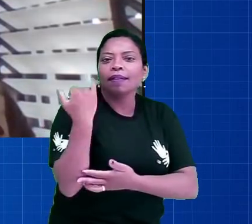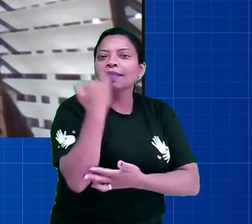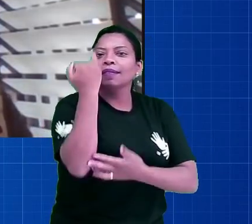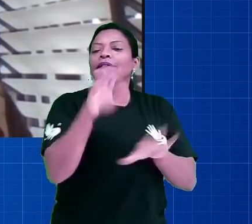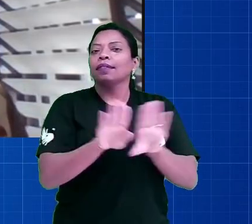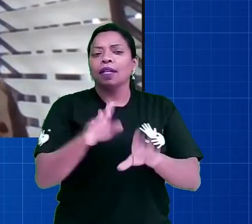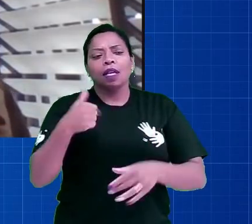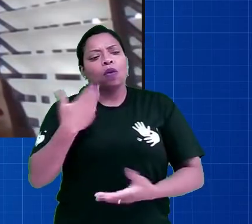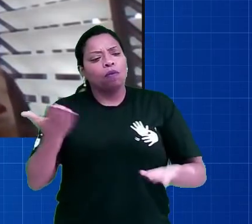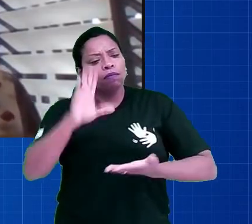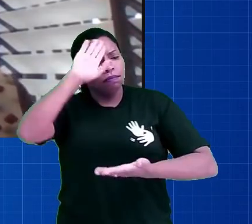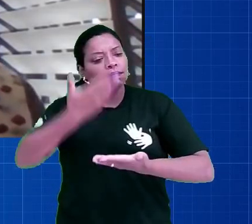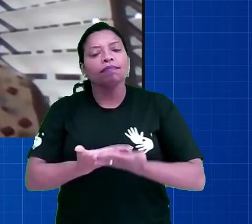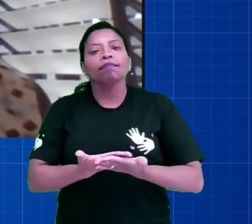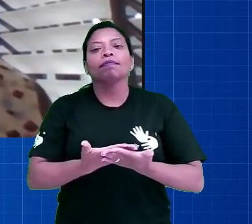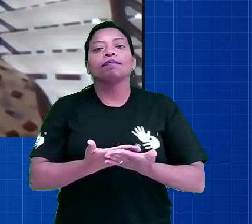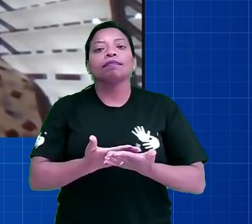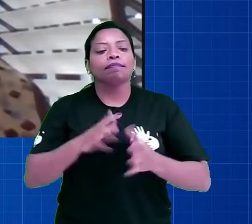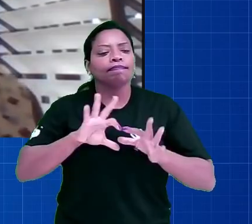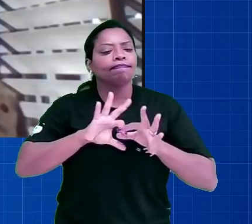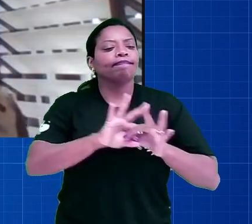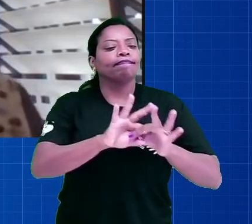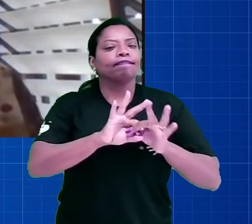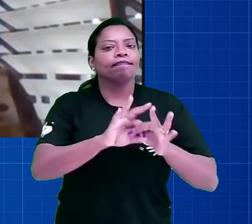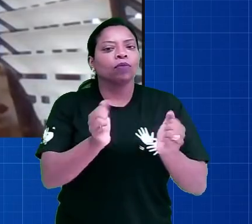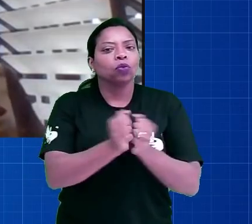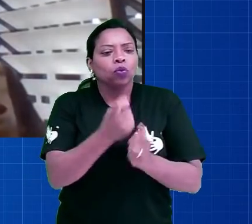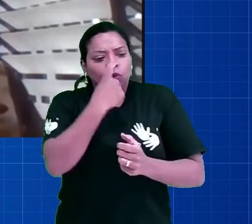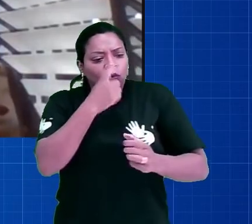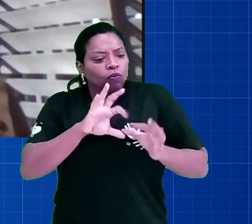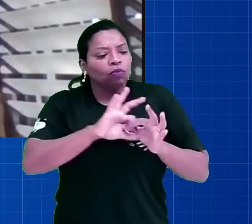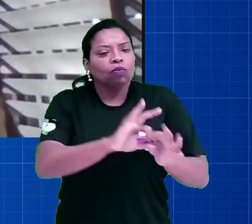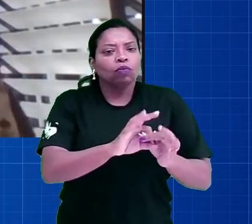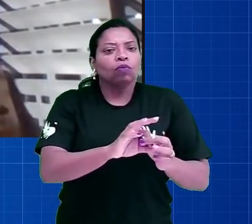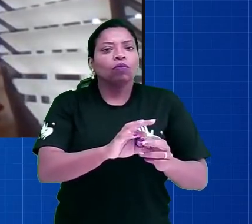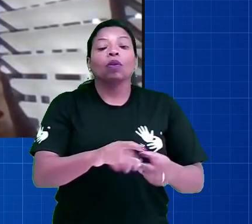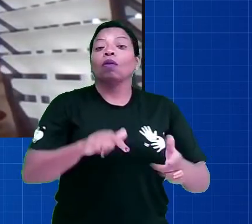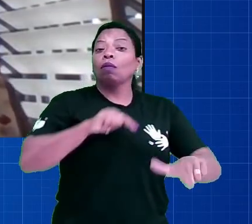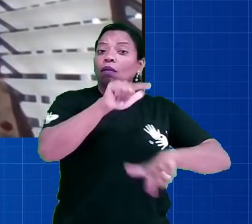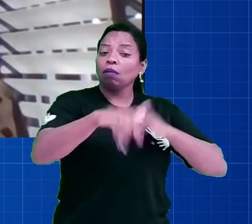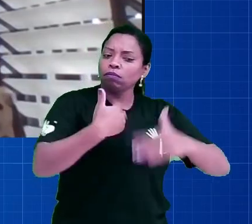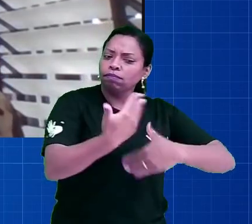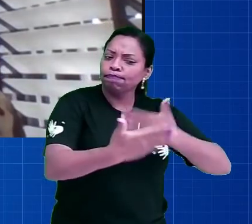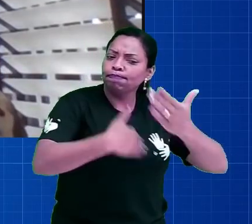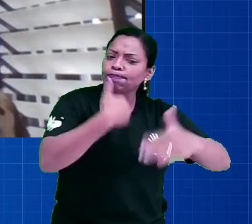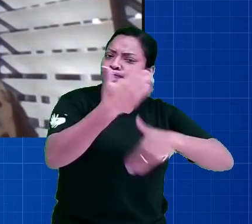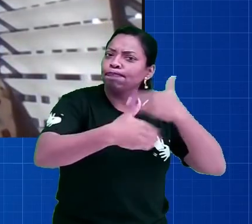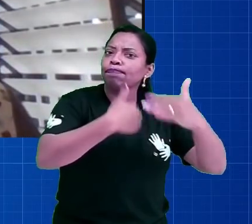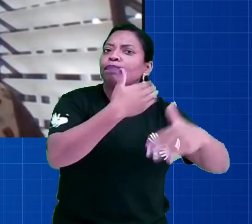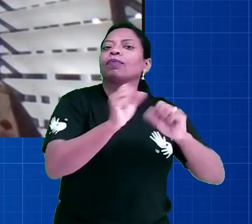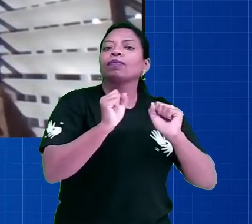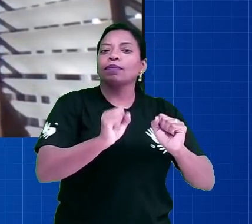acontecer? Uma compatibilidade no trabalho. O trabalho vai andar, o trabalho vai crescer, porque a gente